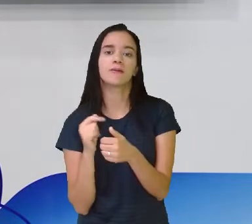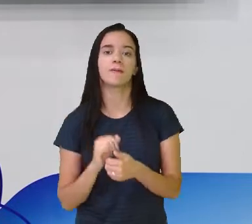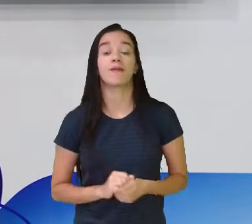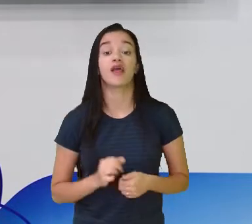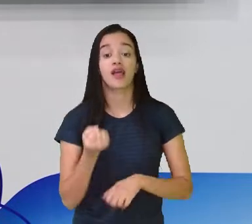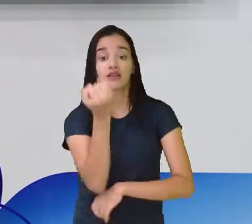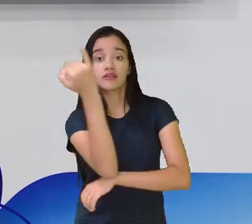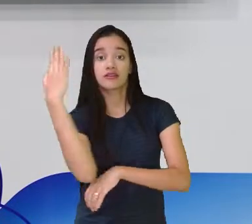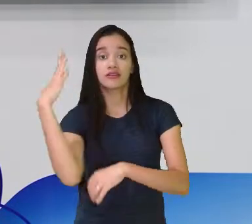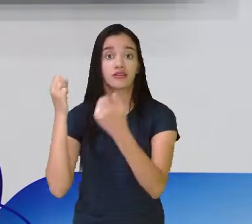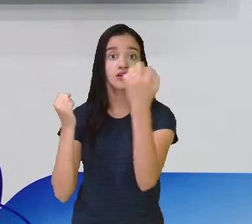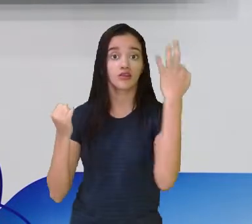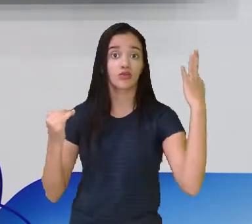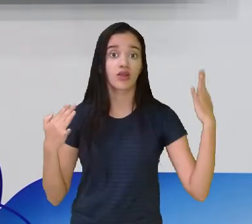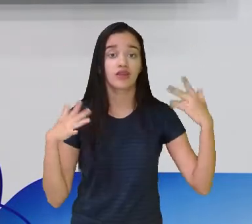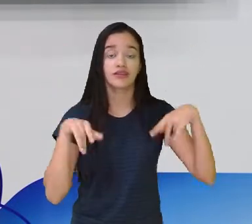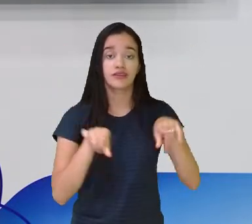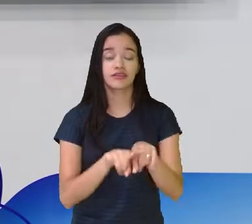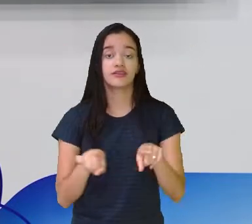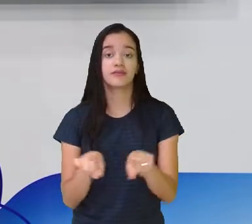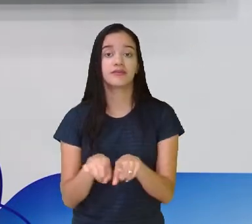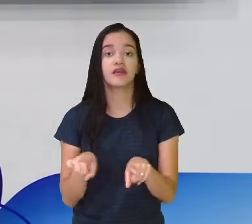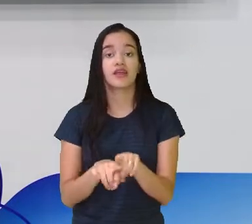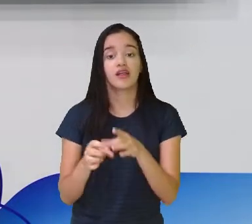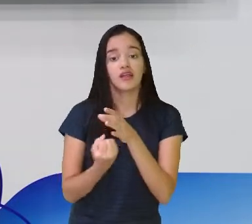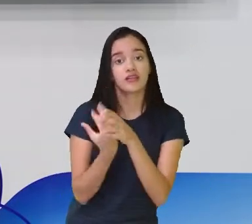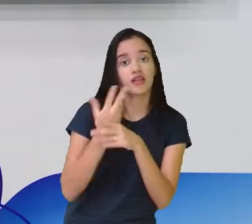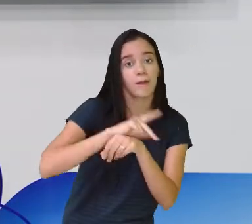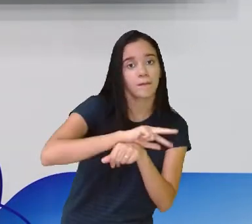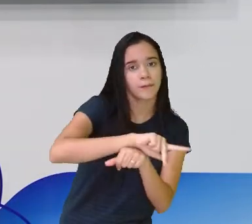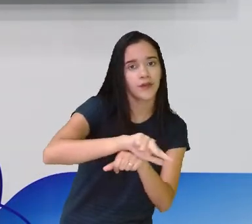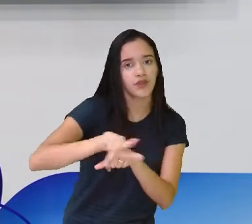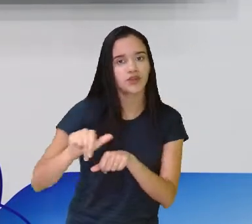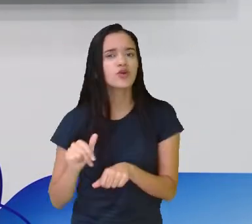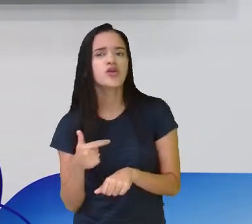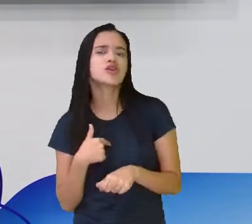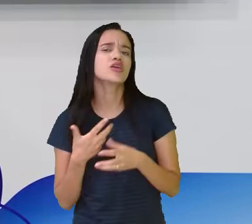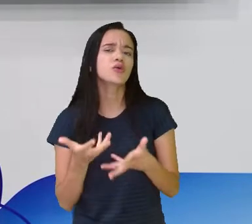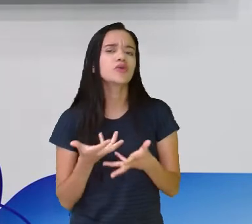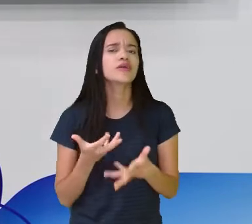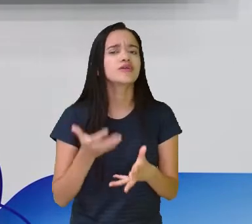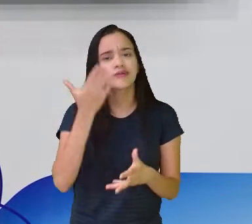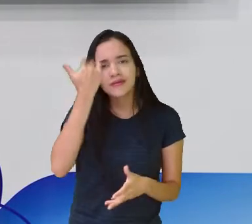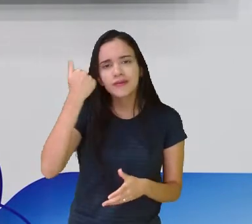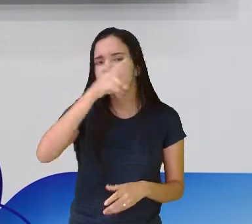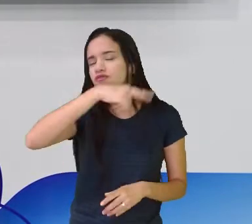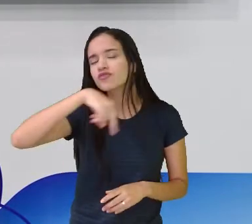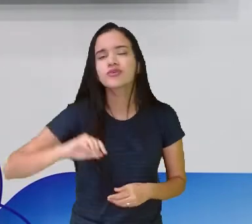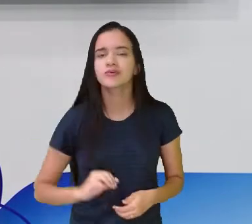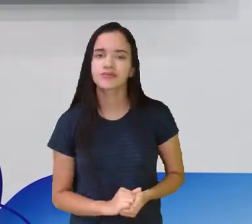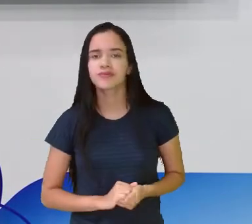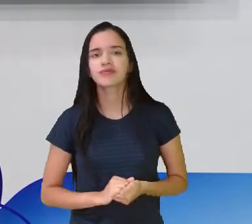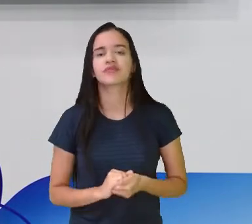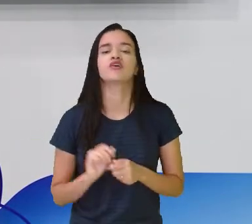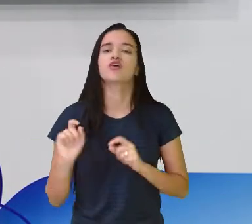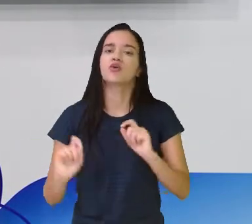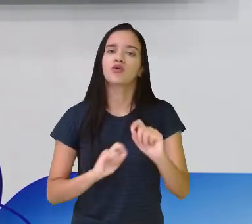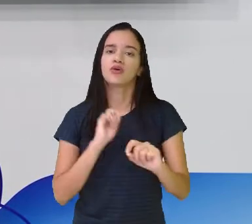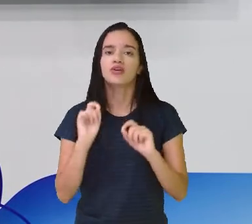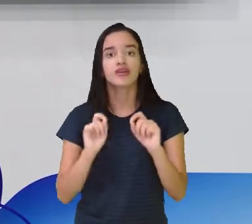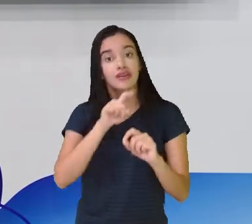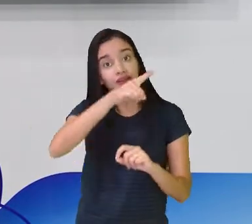na natureza, quando a gente pensa na biodiversidade. E aí eu quero saber de vocês, o que é